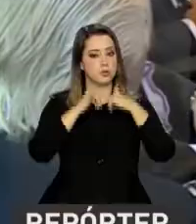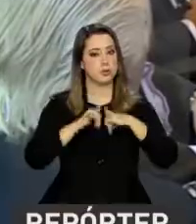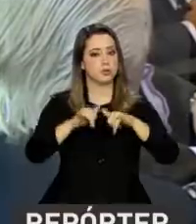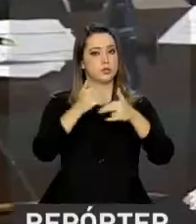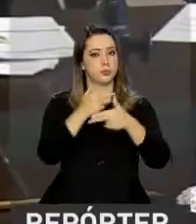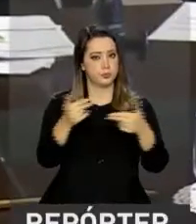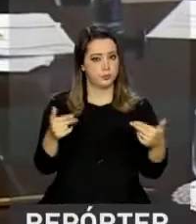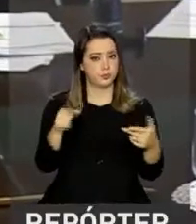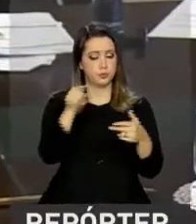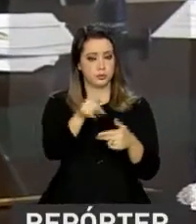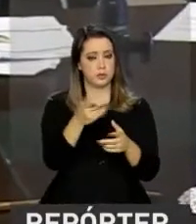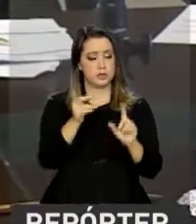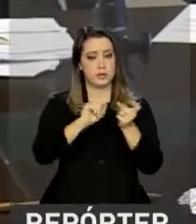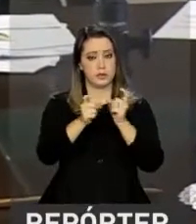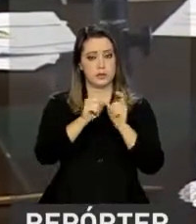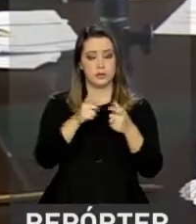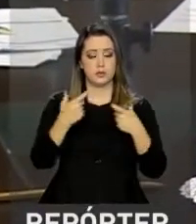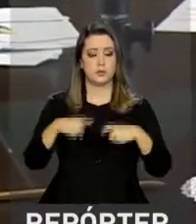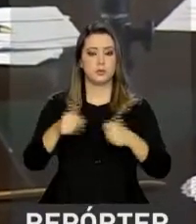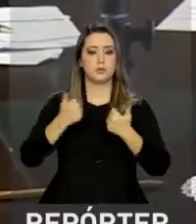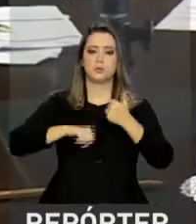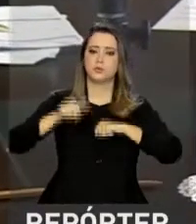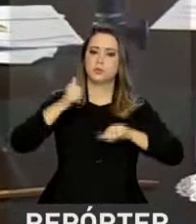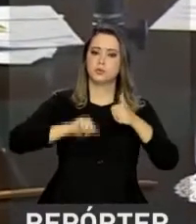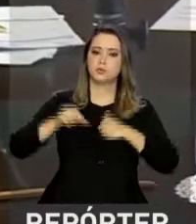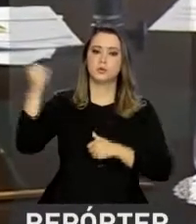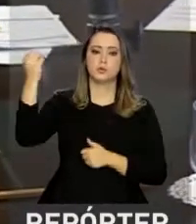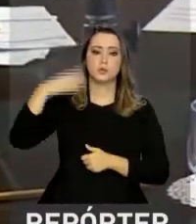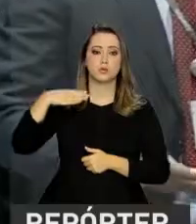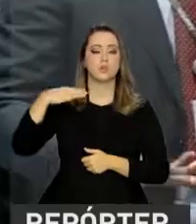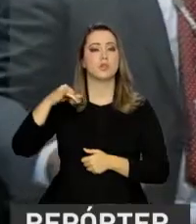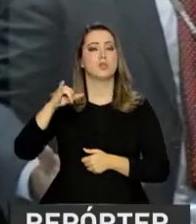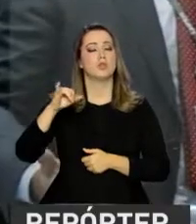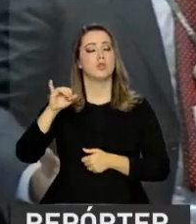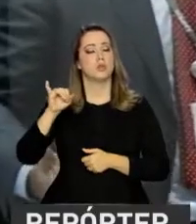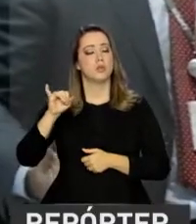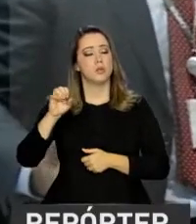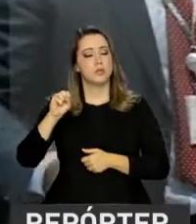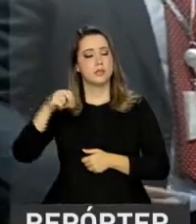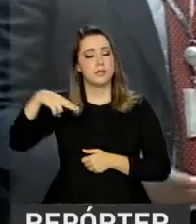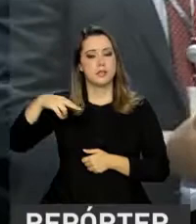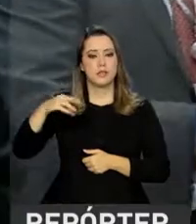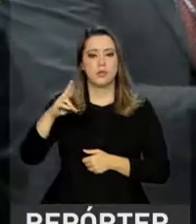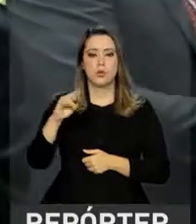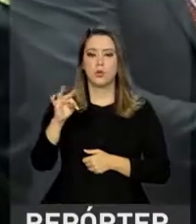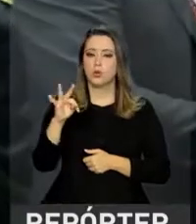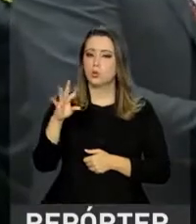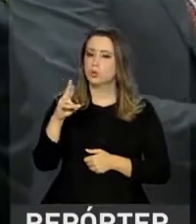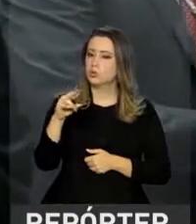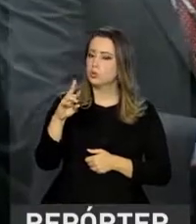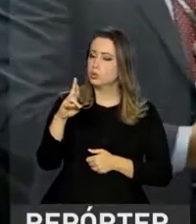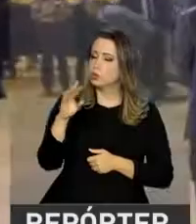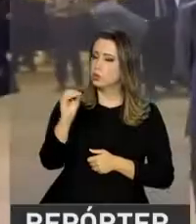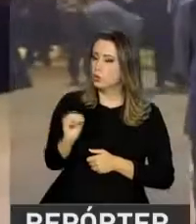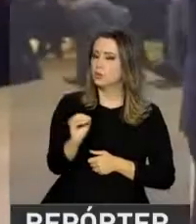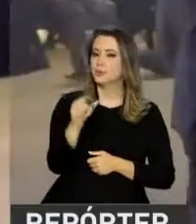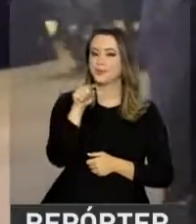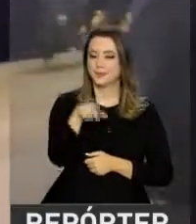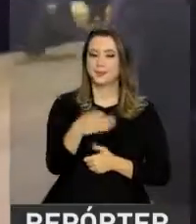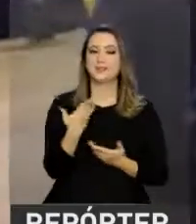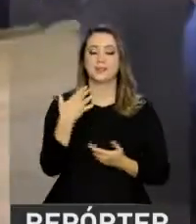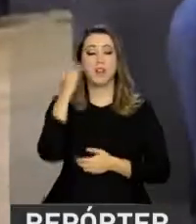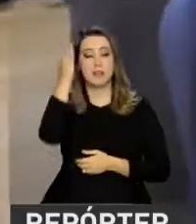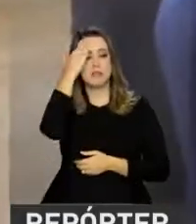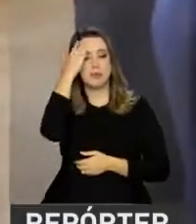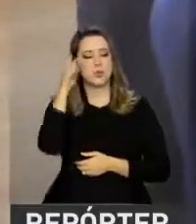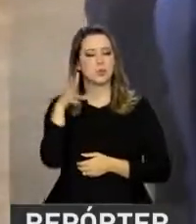e administra o laboratório nacional de luz síncrotron lá também foi informado dos detalhes dos sírios em seguida